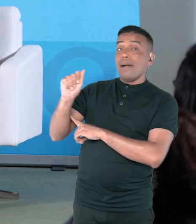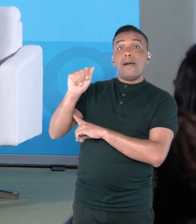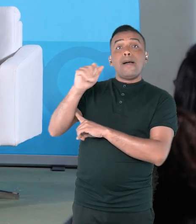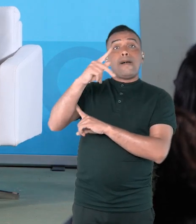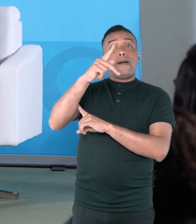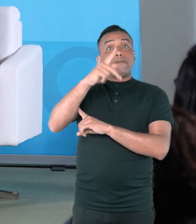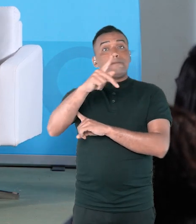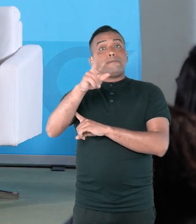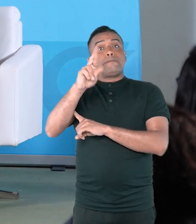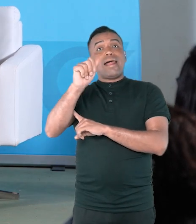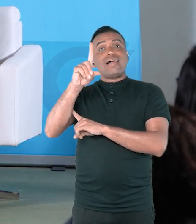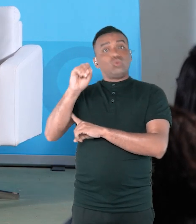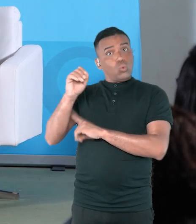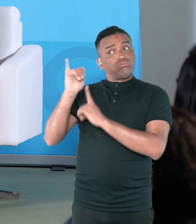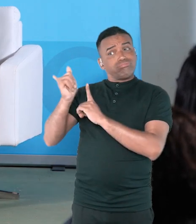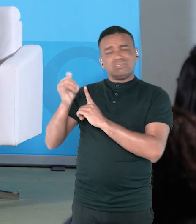Adélia. Incrível, incrível.